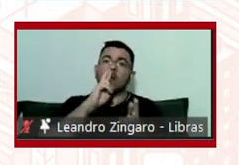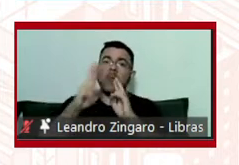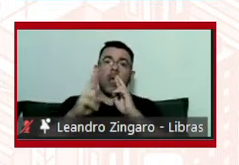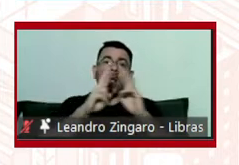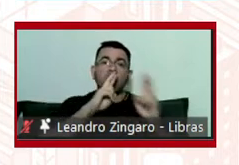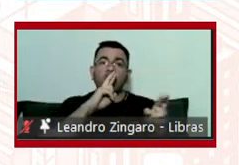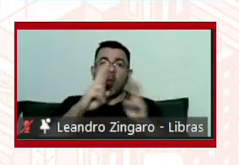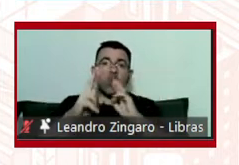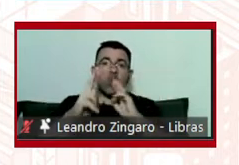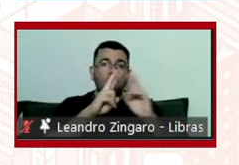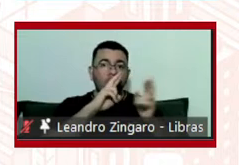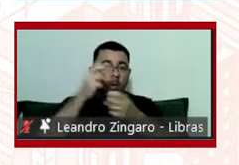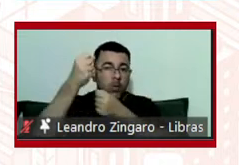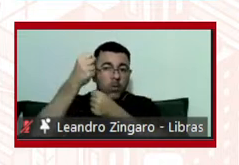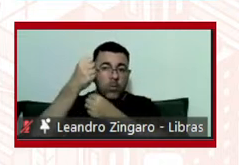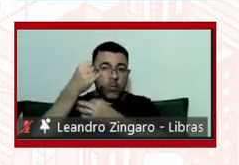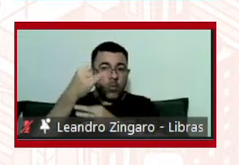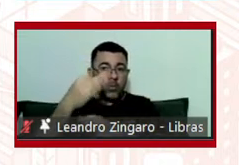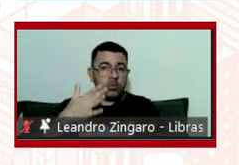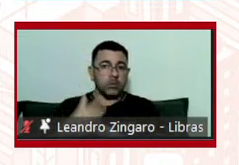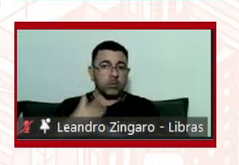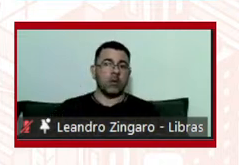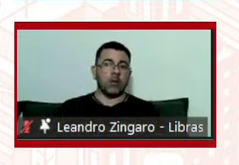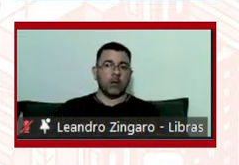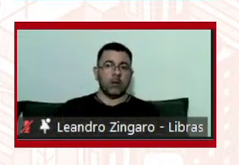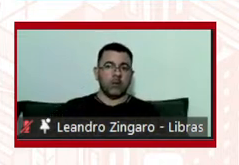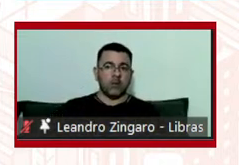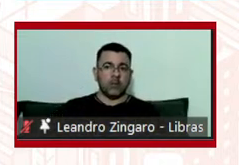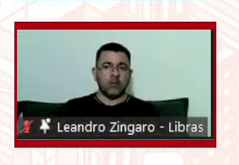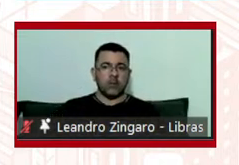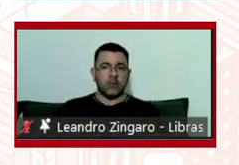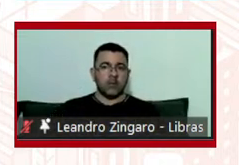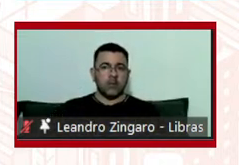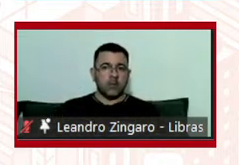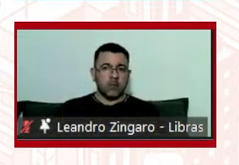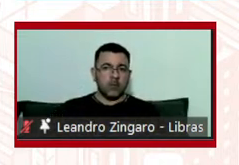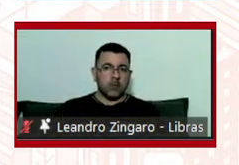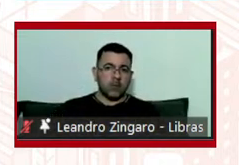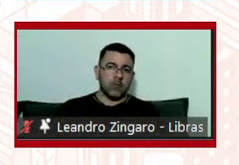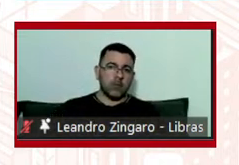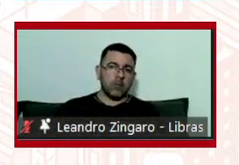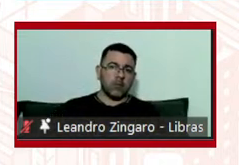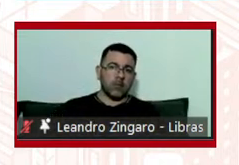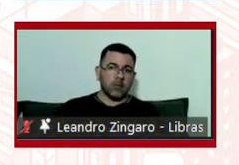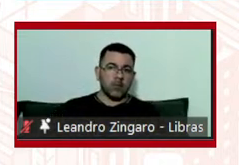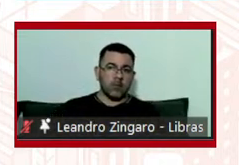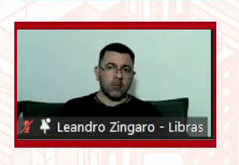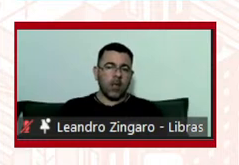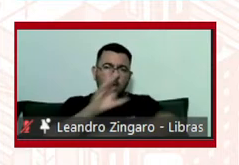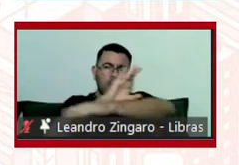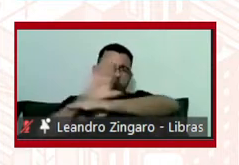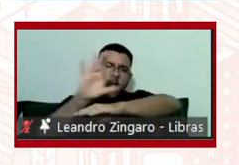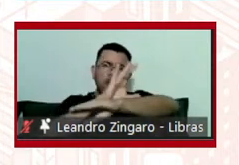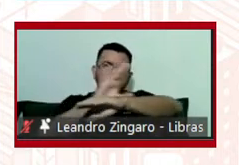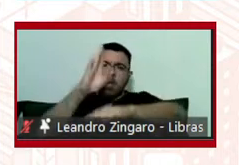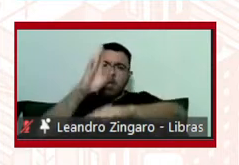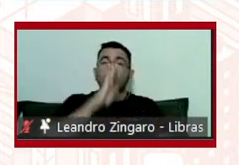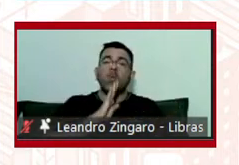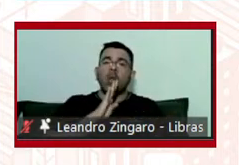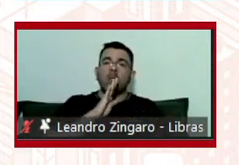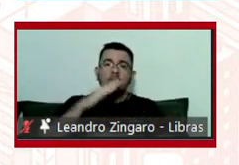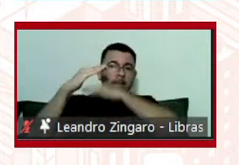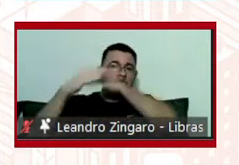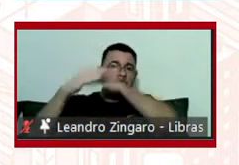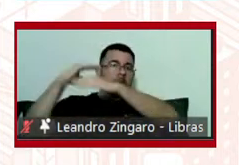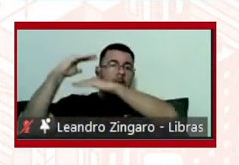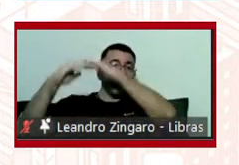orientar a pessoa capacitação o que eu quero aprender o que eu quiser aprender aqui esse Bot de capacitação me dá curso gratuito paraa pessoa progredir e o